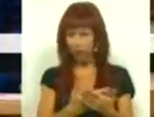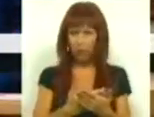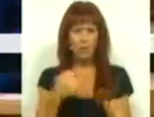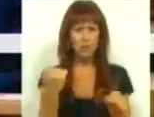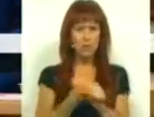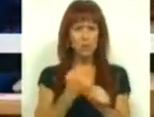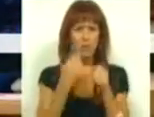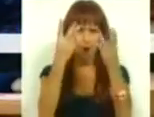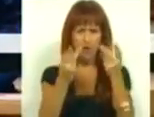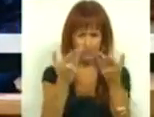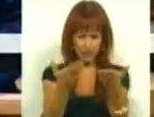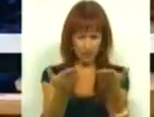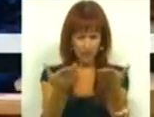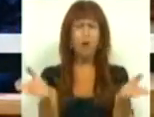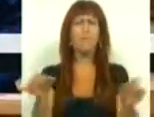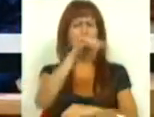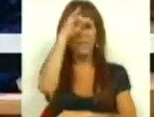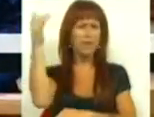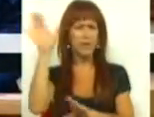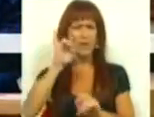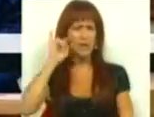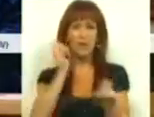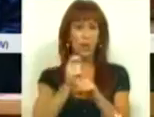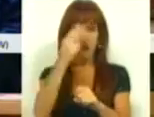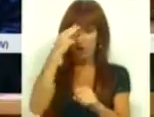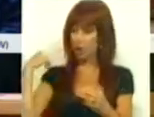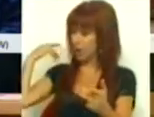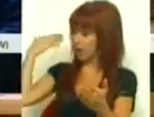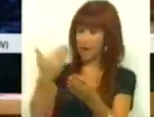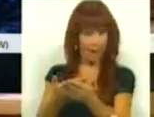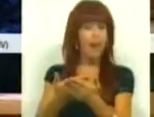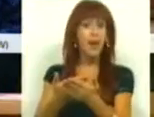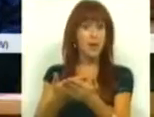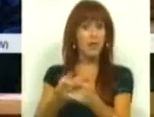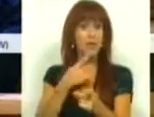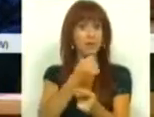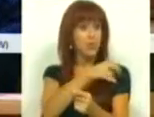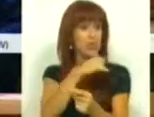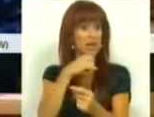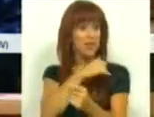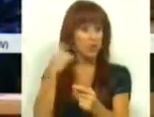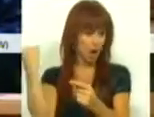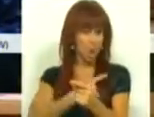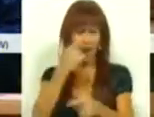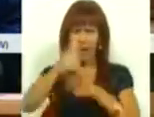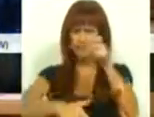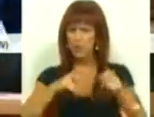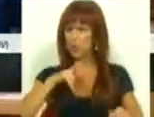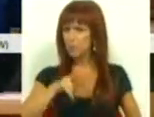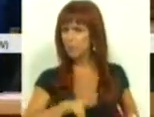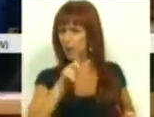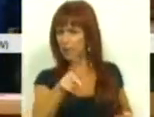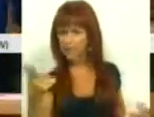com o exercício orçamental mais difícil e exigente da nossa história recente e que muitos sacrifícios impõe à população do